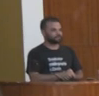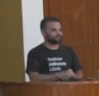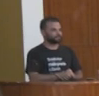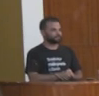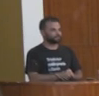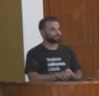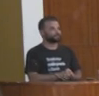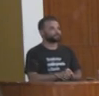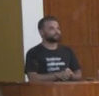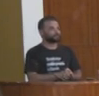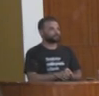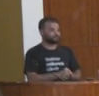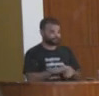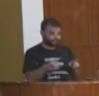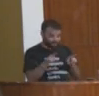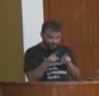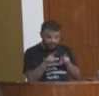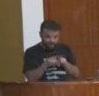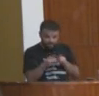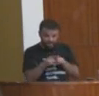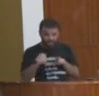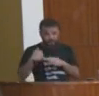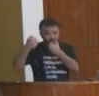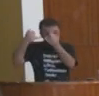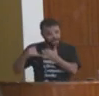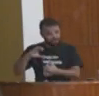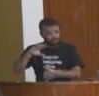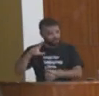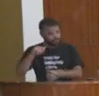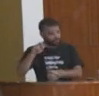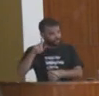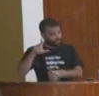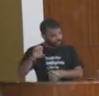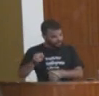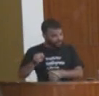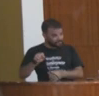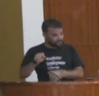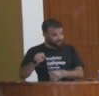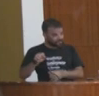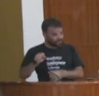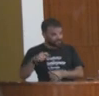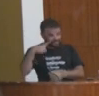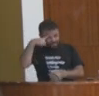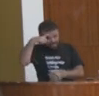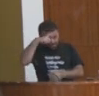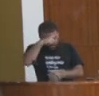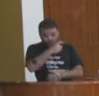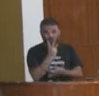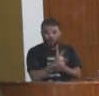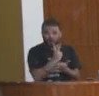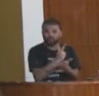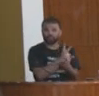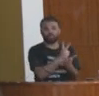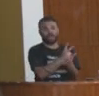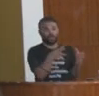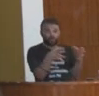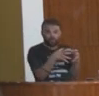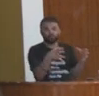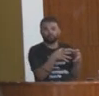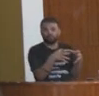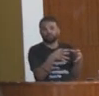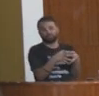Charles, falo da dificuldade de manter um colegiado, da participação não só dos